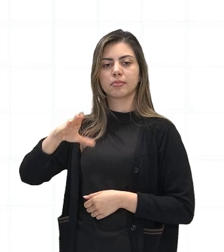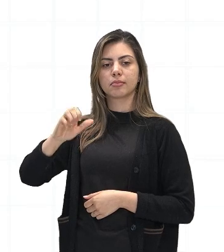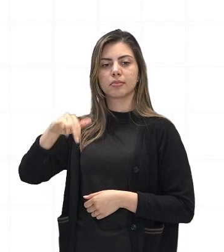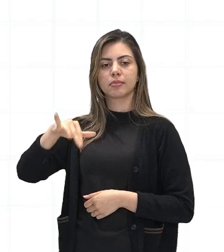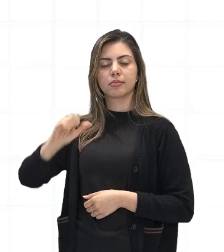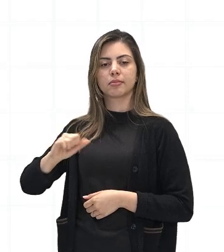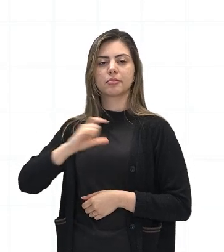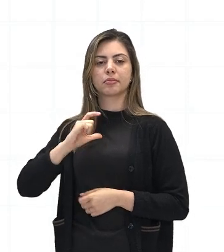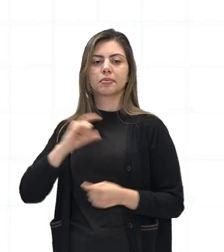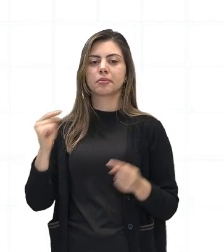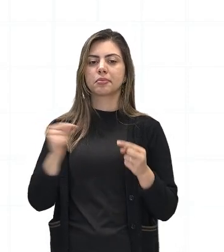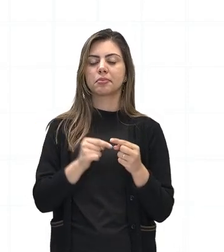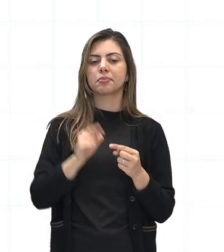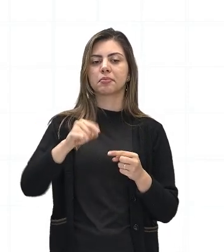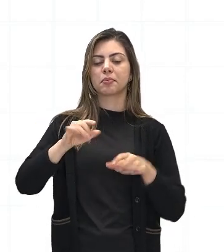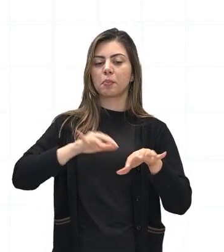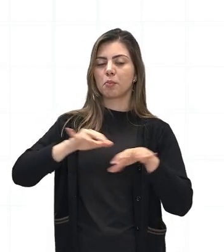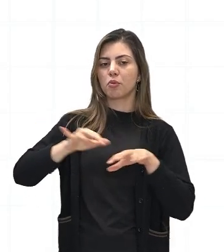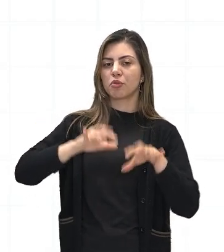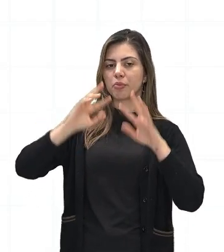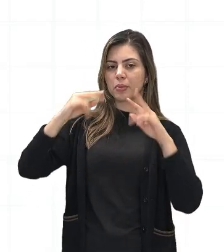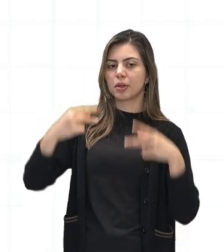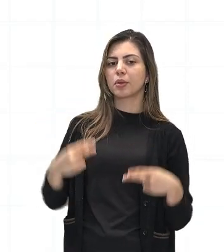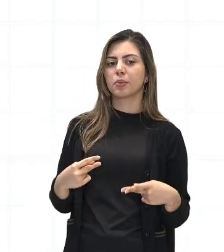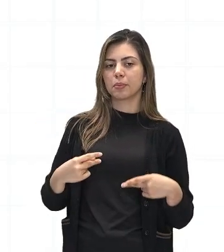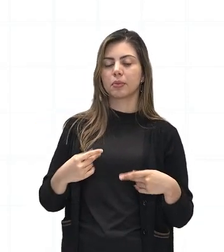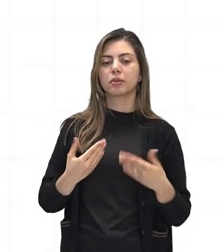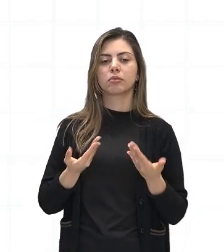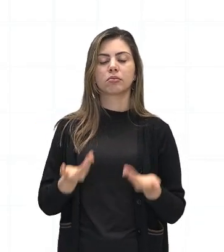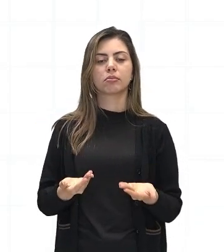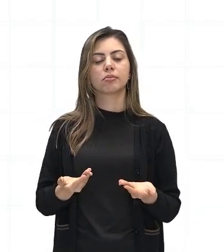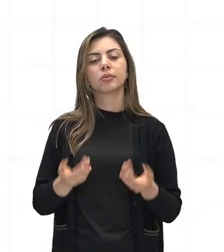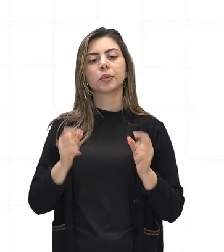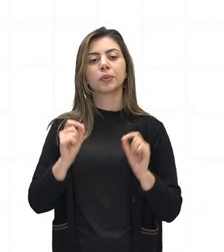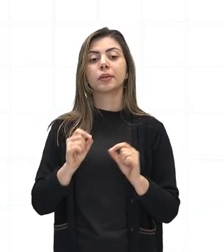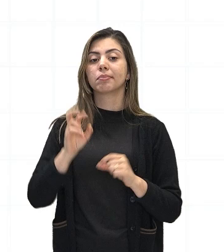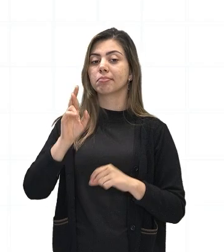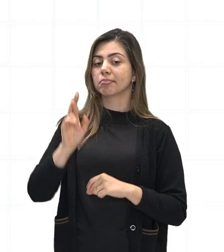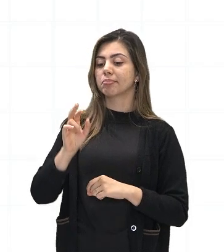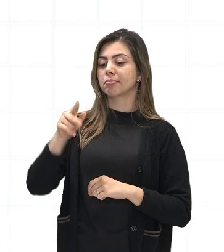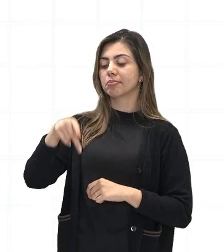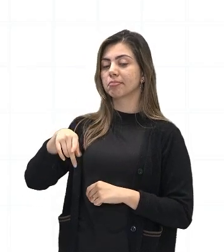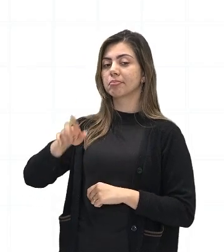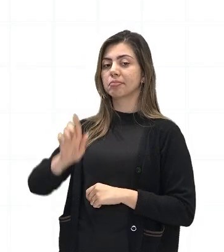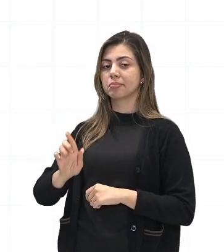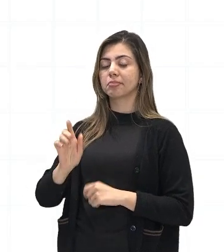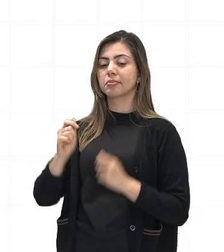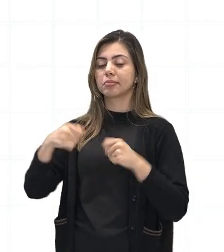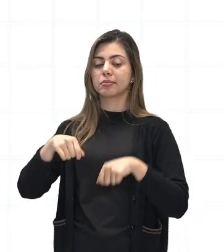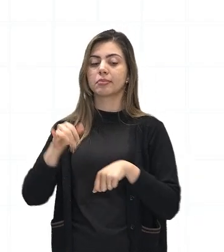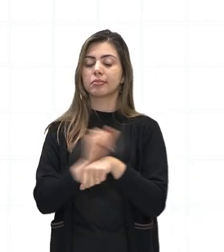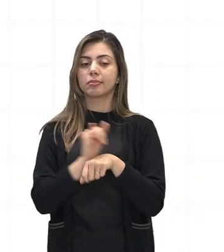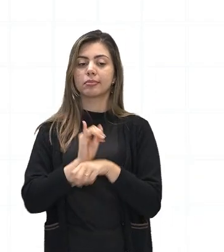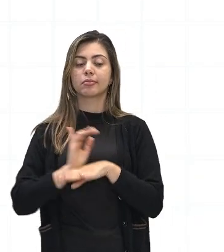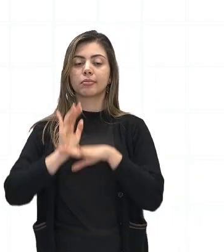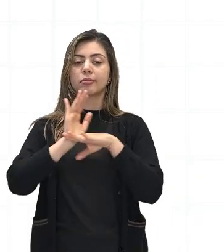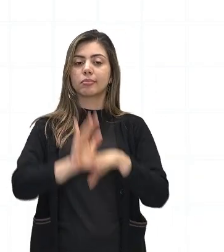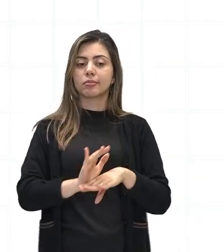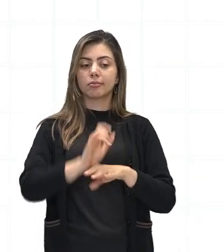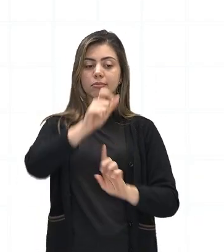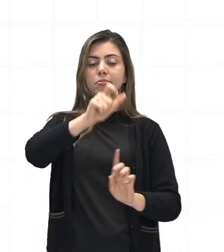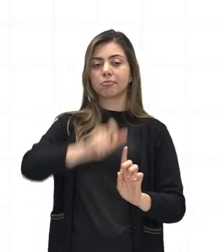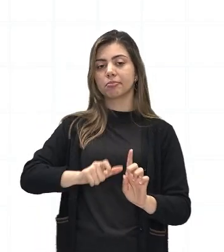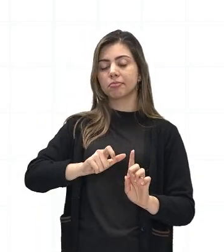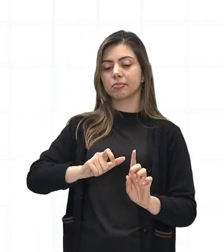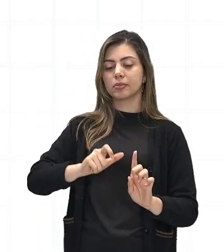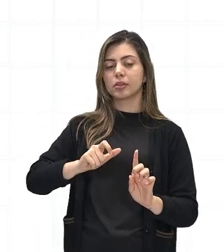do corpo, ok? Então, nesse caso, a RPG vai atuar para prevenir e reeducar essa